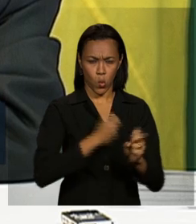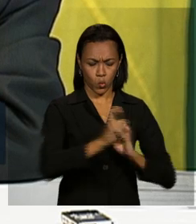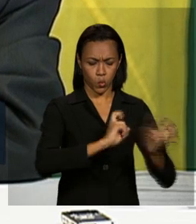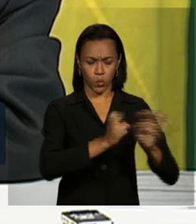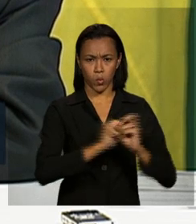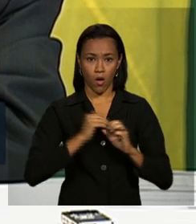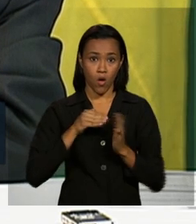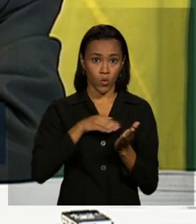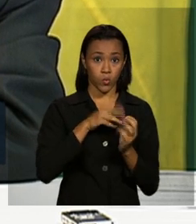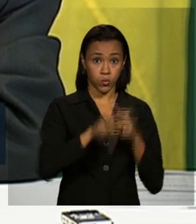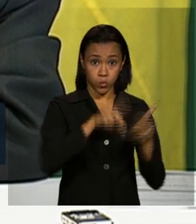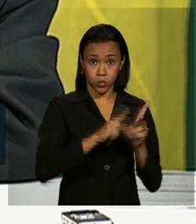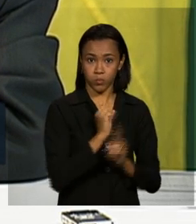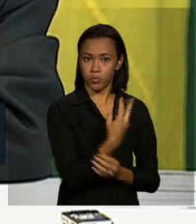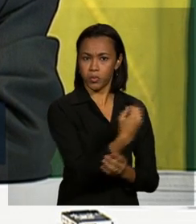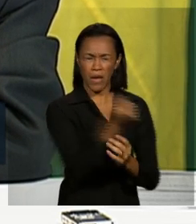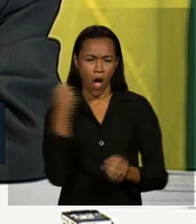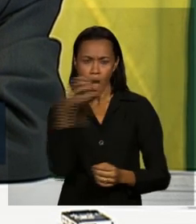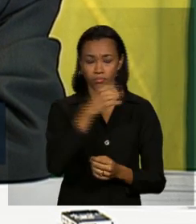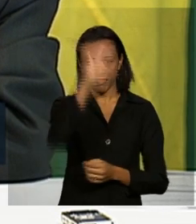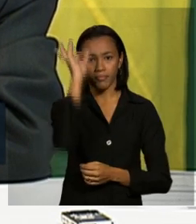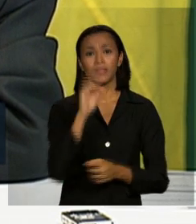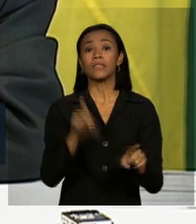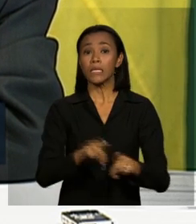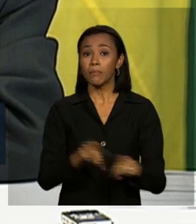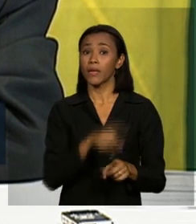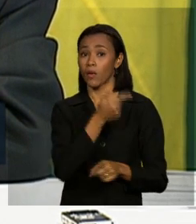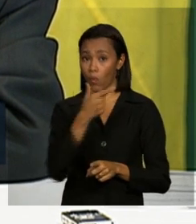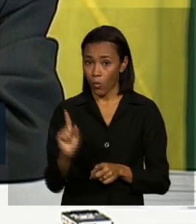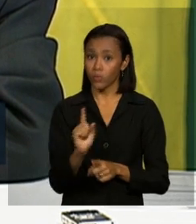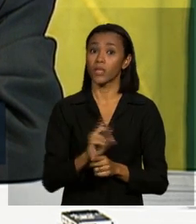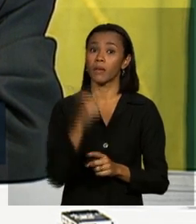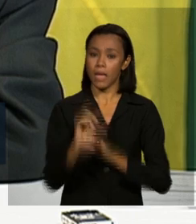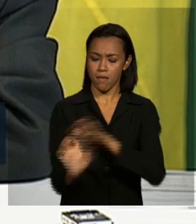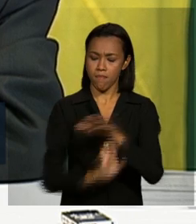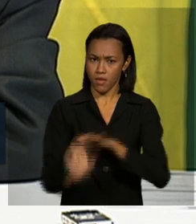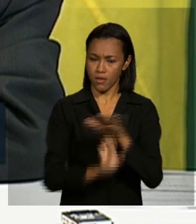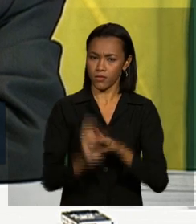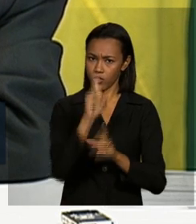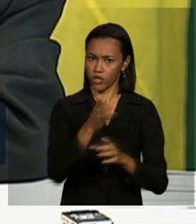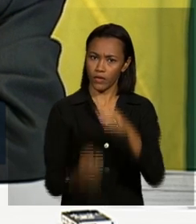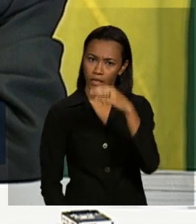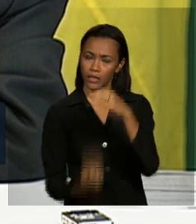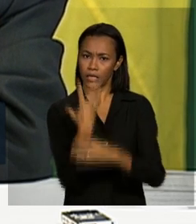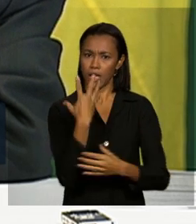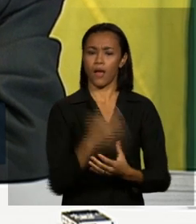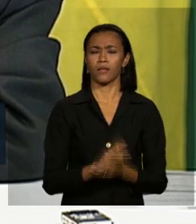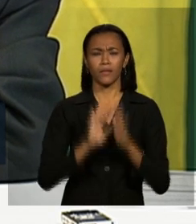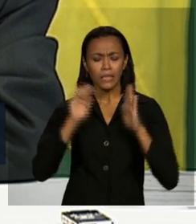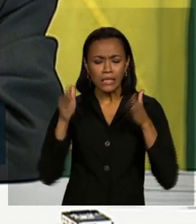e evidentemente pela transformação da etave que foi a empresa criada eh